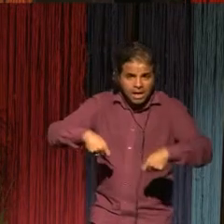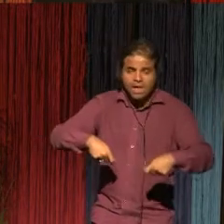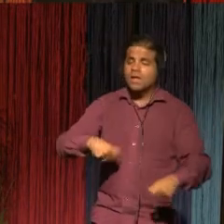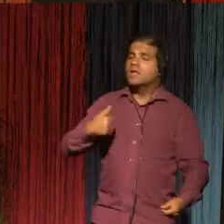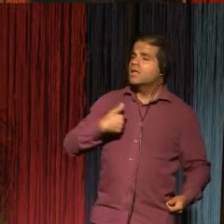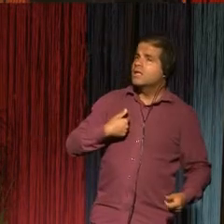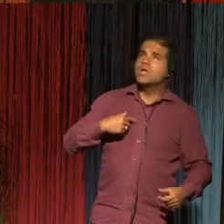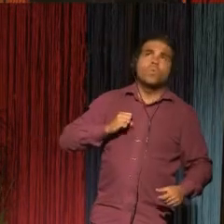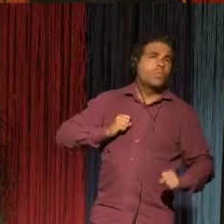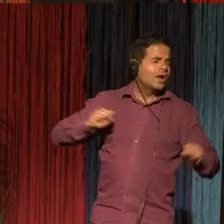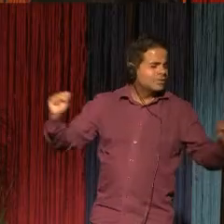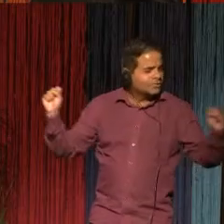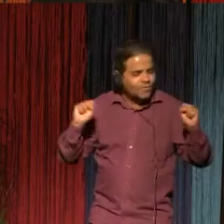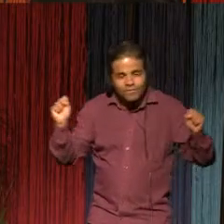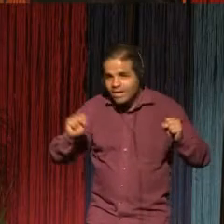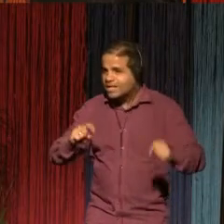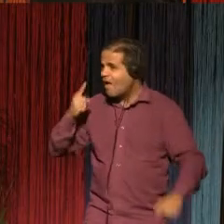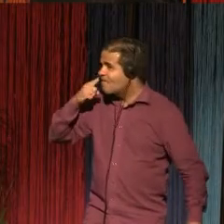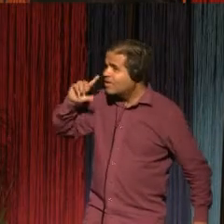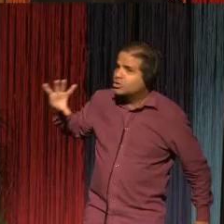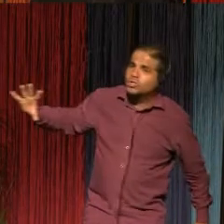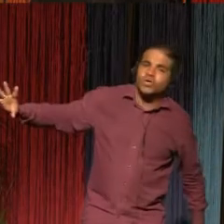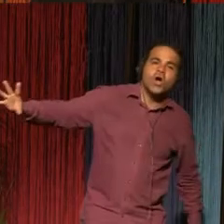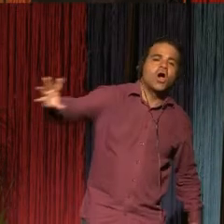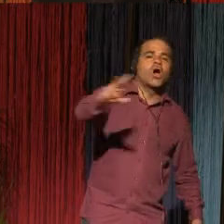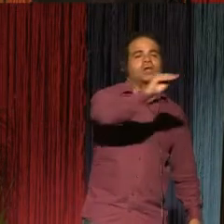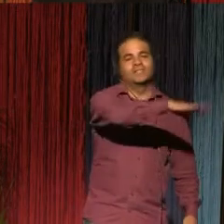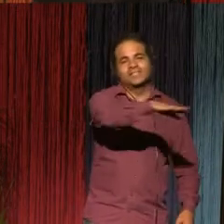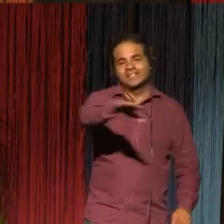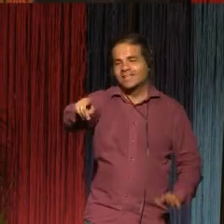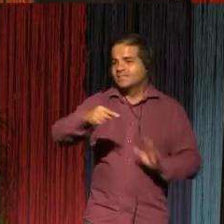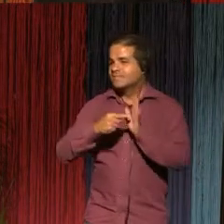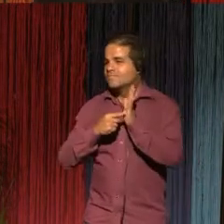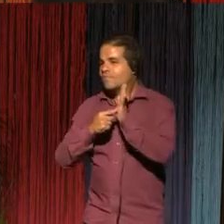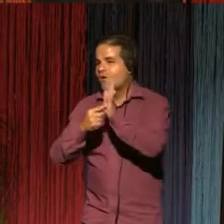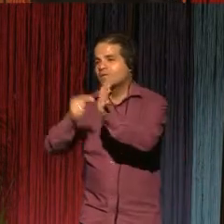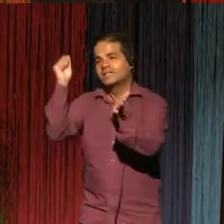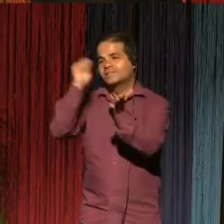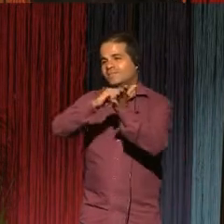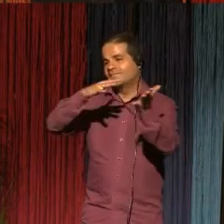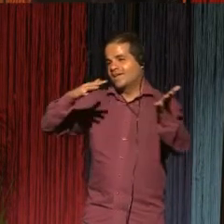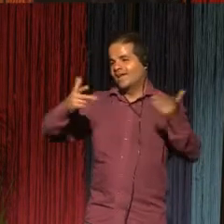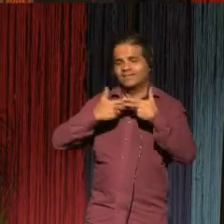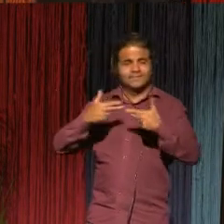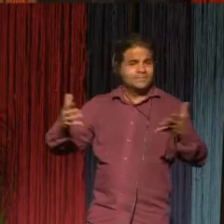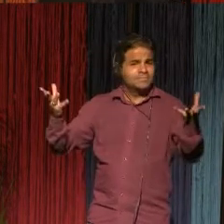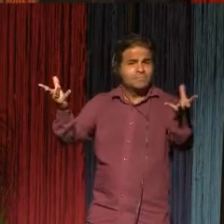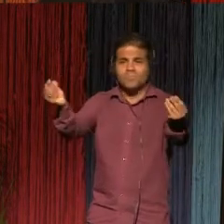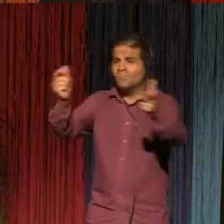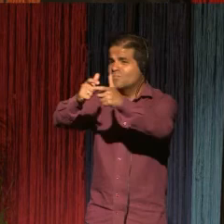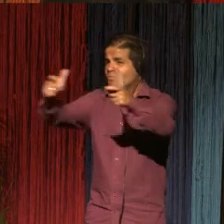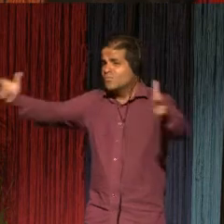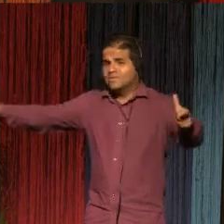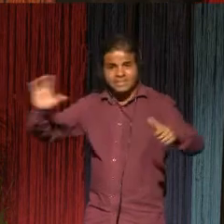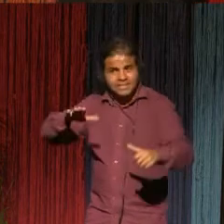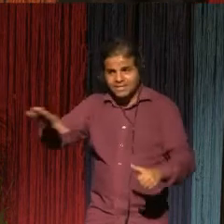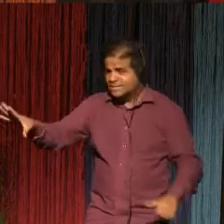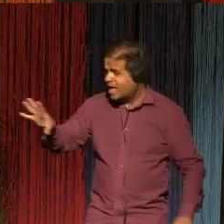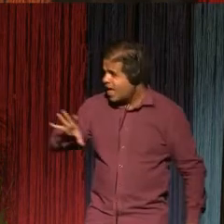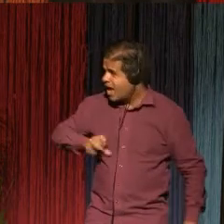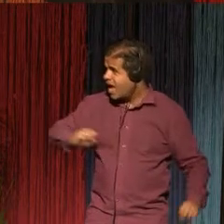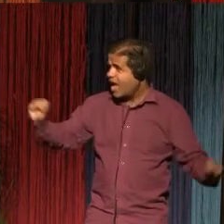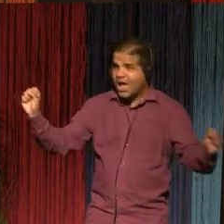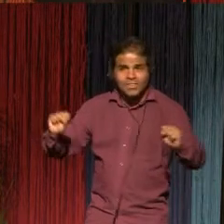Eu adoraria ver todas as crianças expostas a atividades desse tipo. E muitas crianças adoram fazer